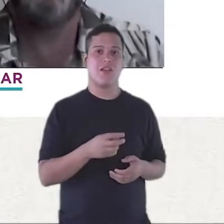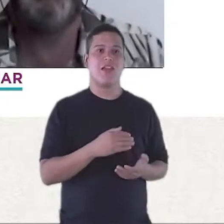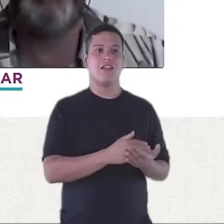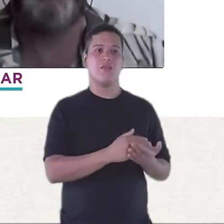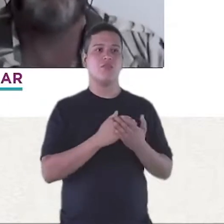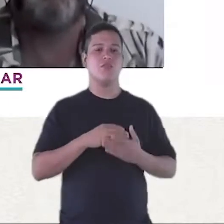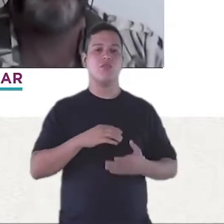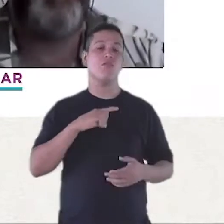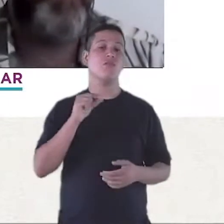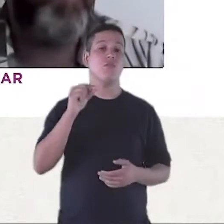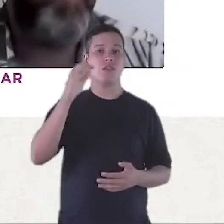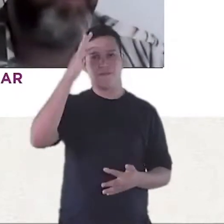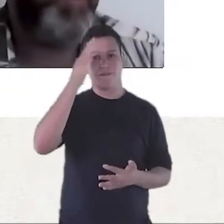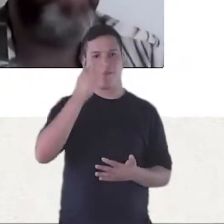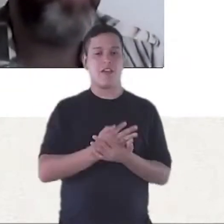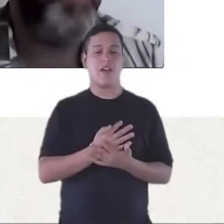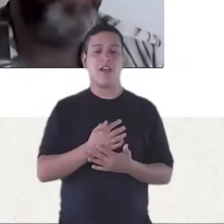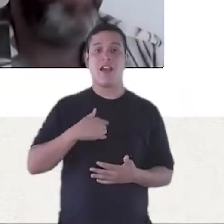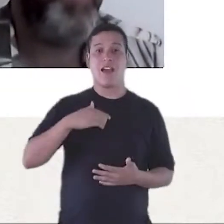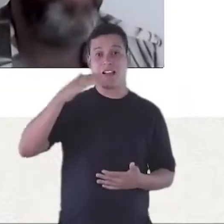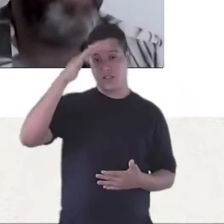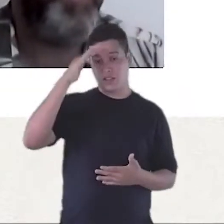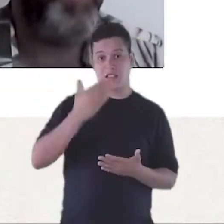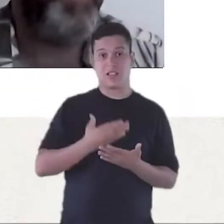conseguir acreditar em mim.